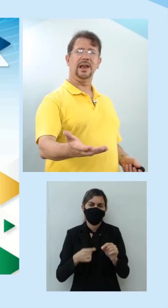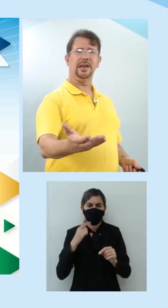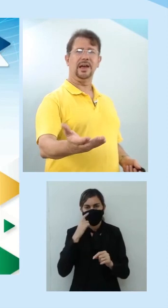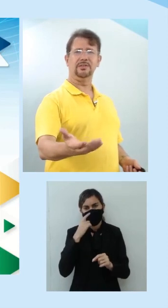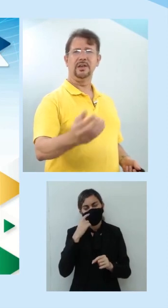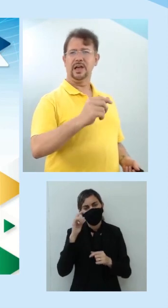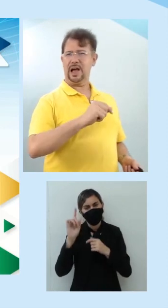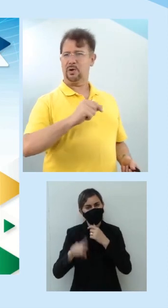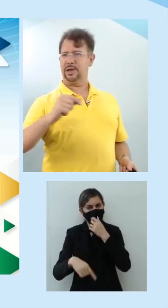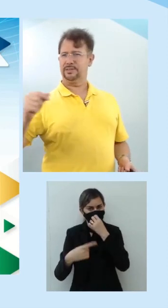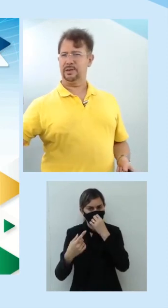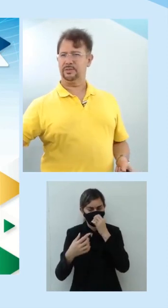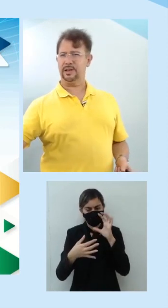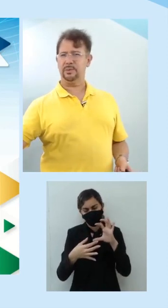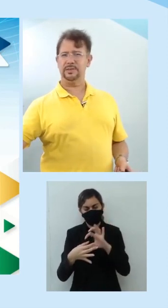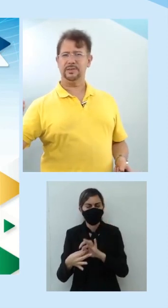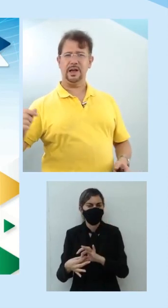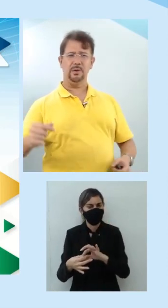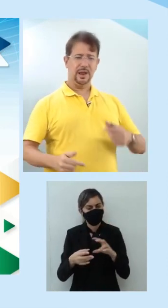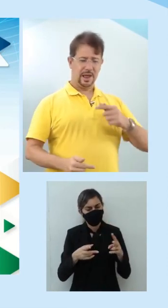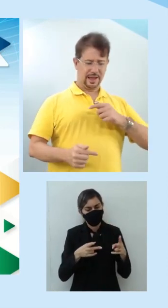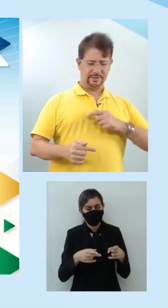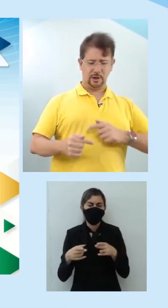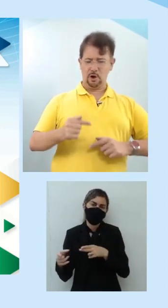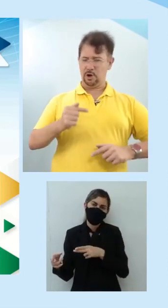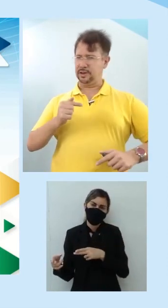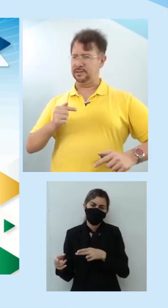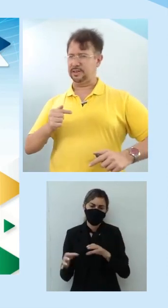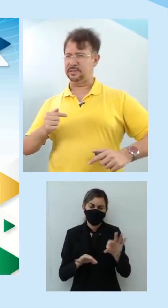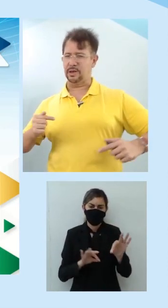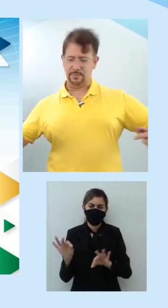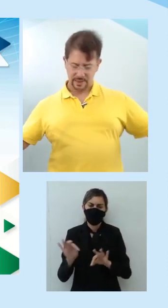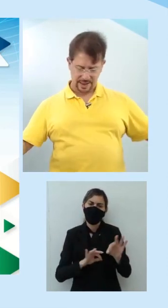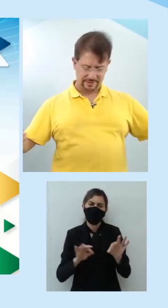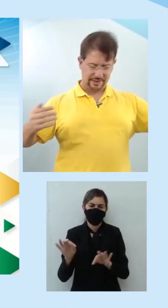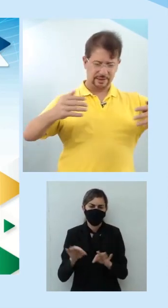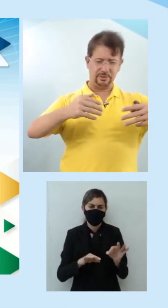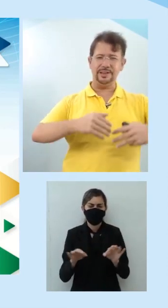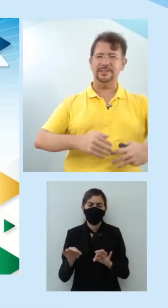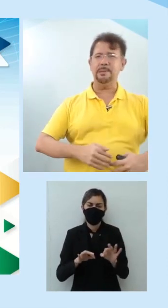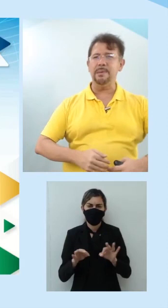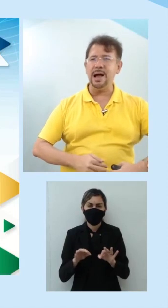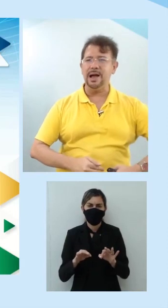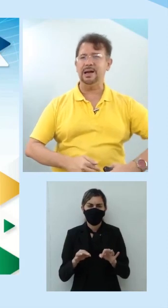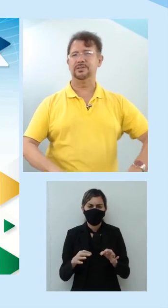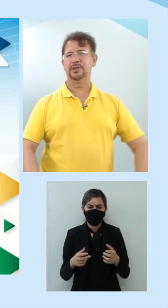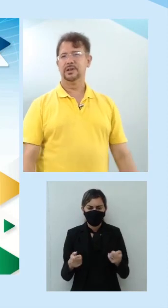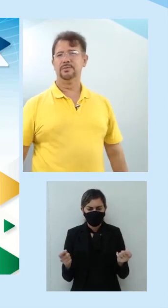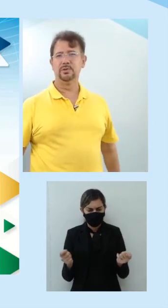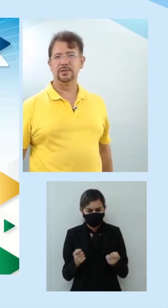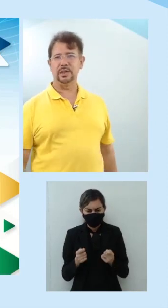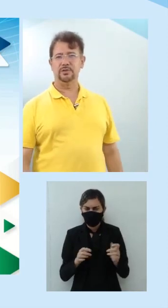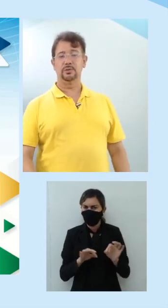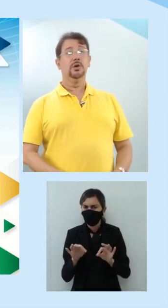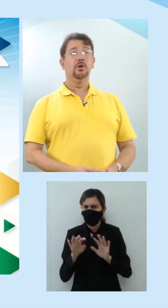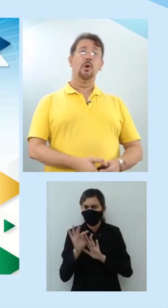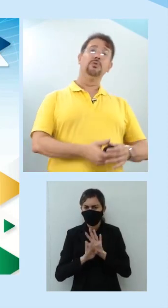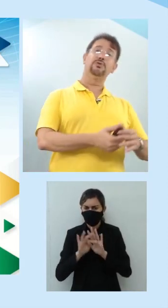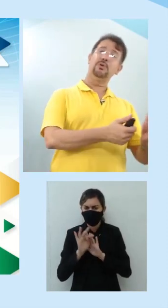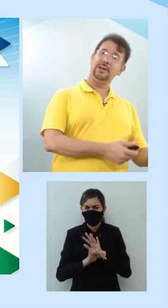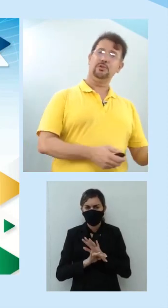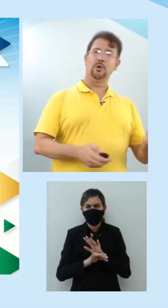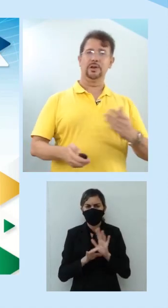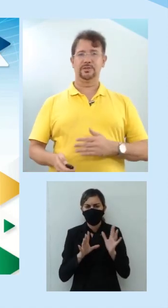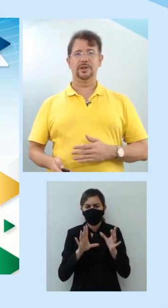é, aliás, a coesão sequencial. Essa organização, essa questão das amarras do texto, com